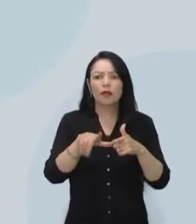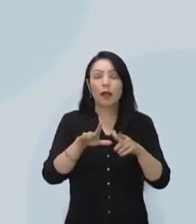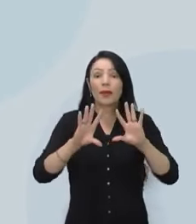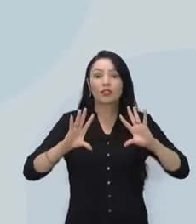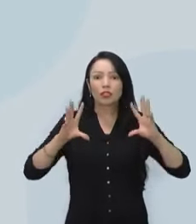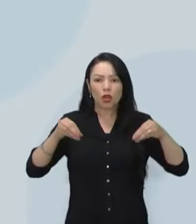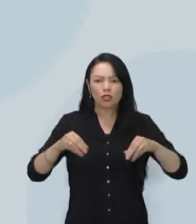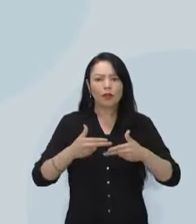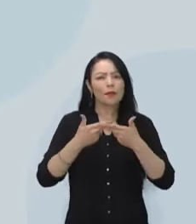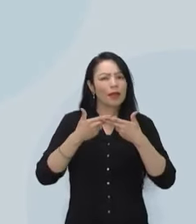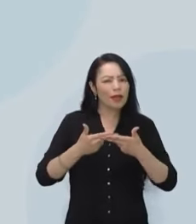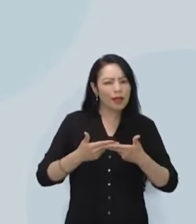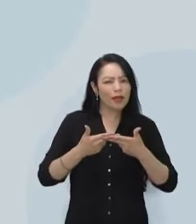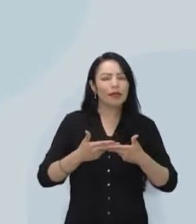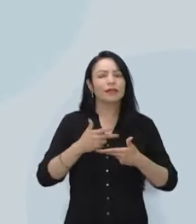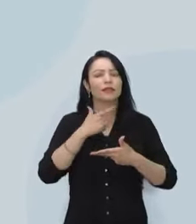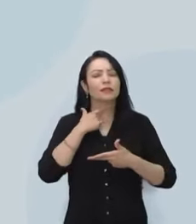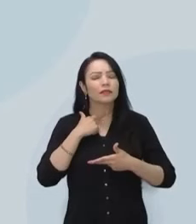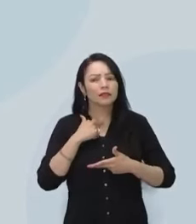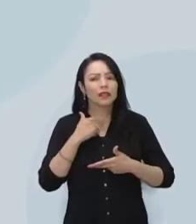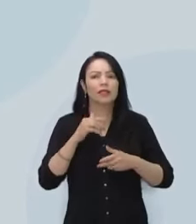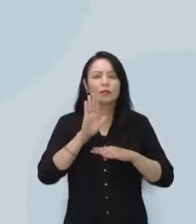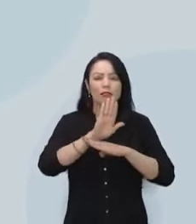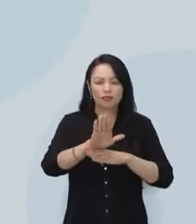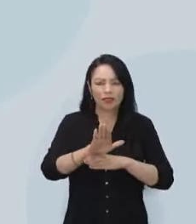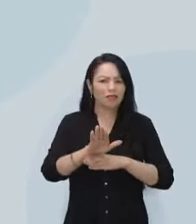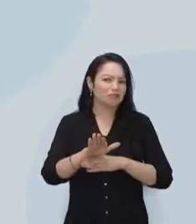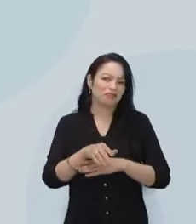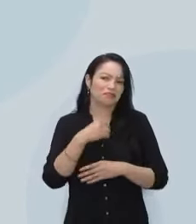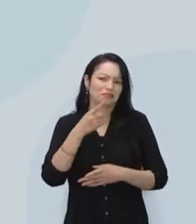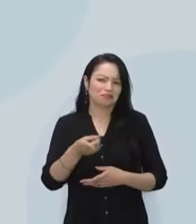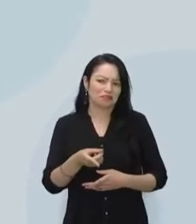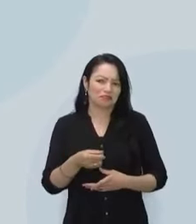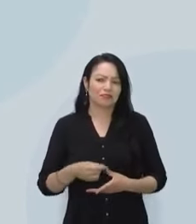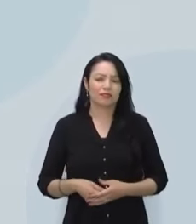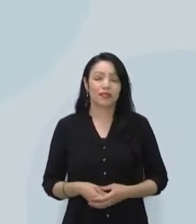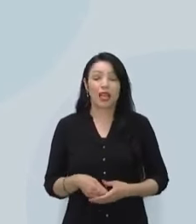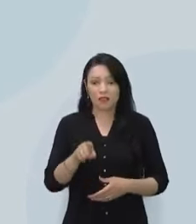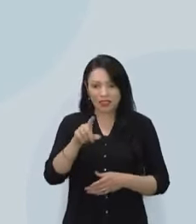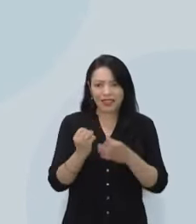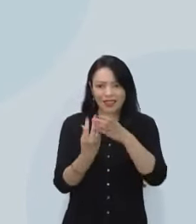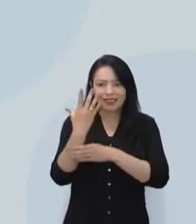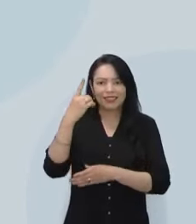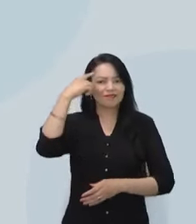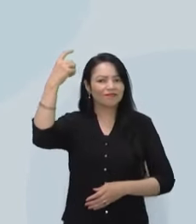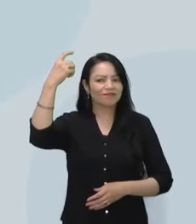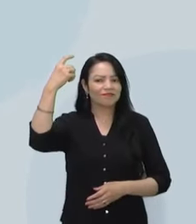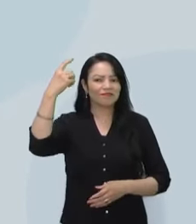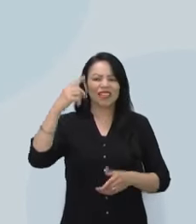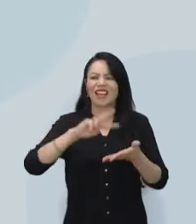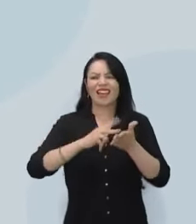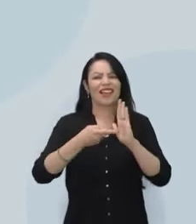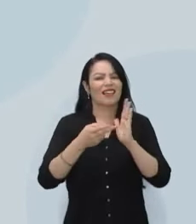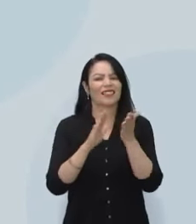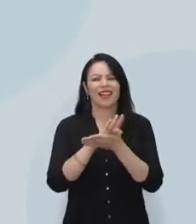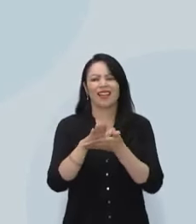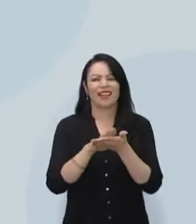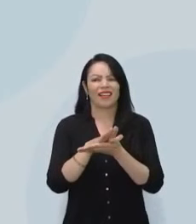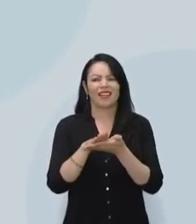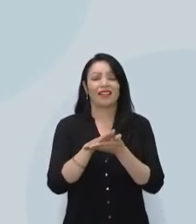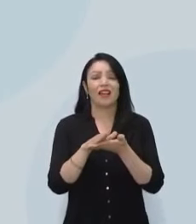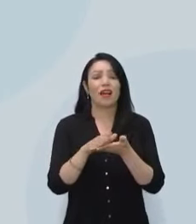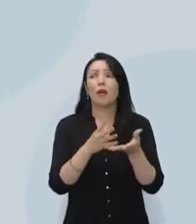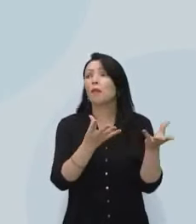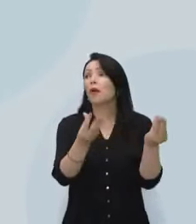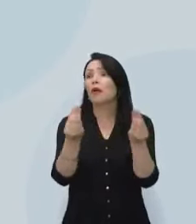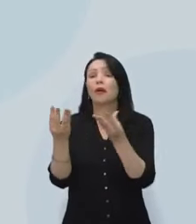tem a paciência e a vontade de procurar mais fundo e continuar. Se você é criativo, isso não significa nada. Milhares de pessoas